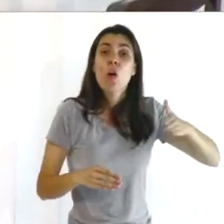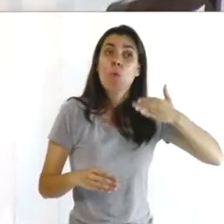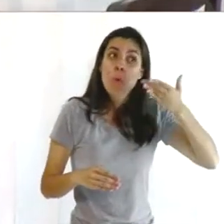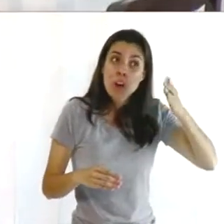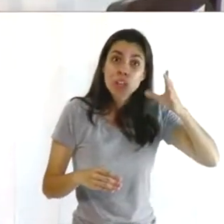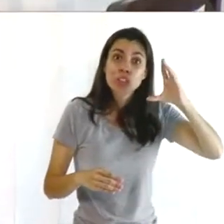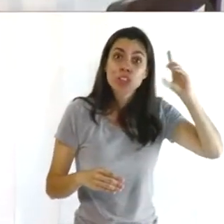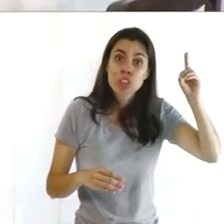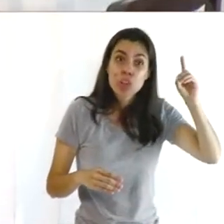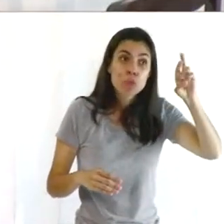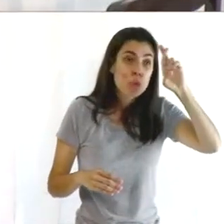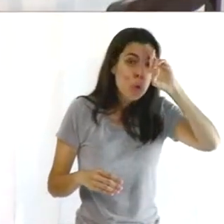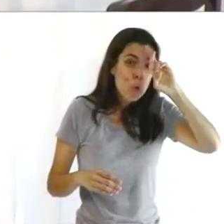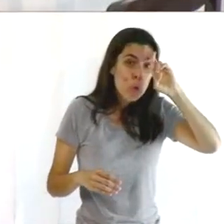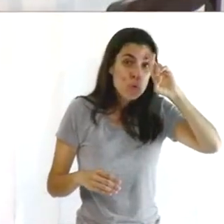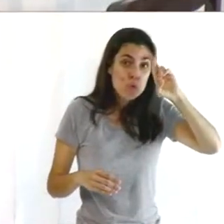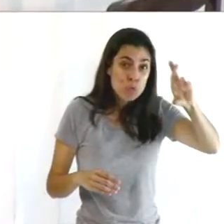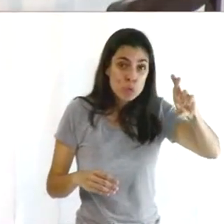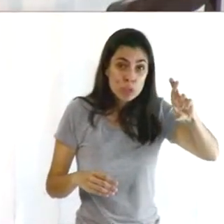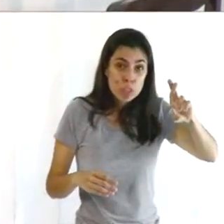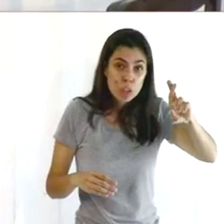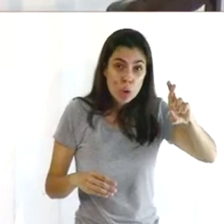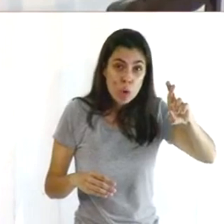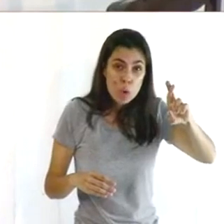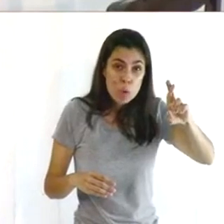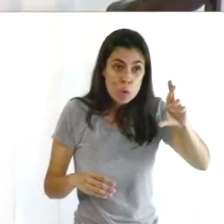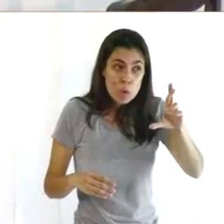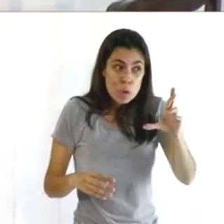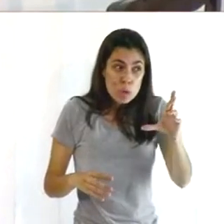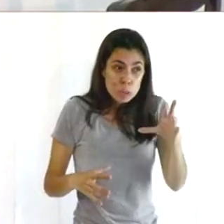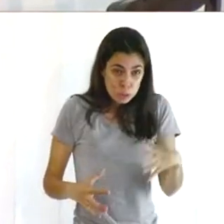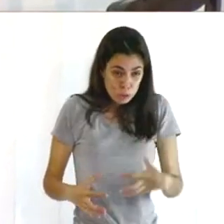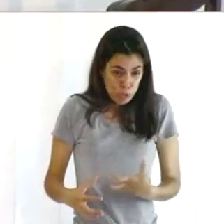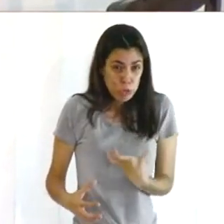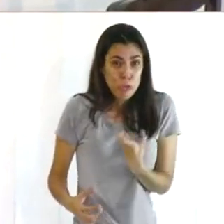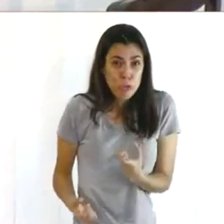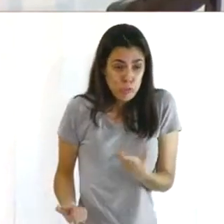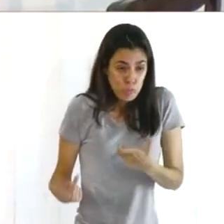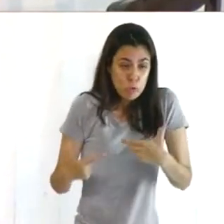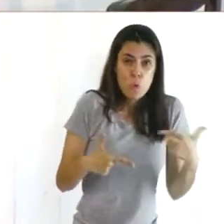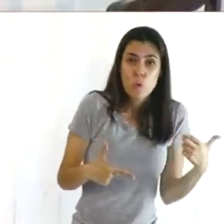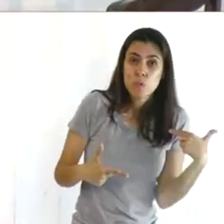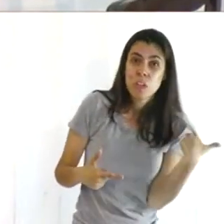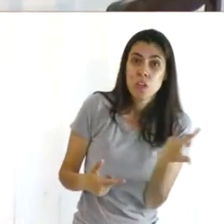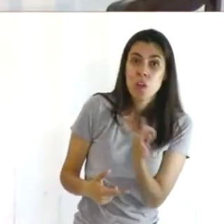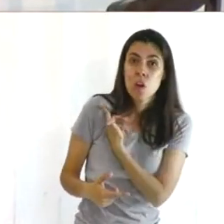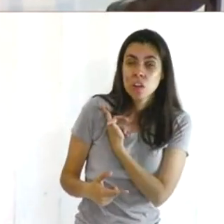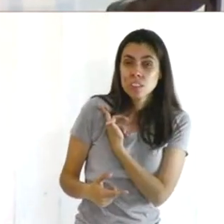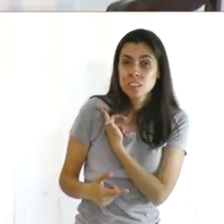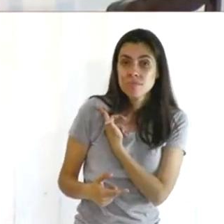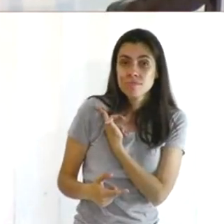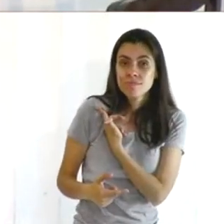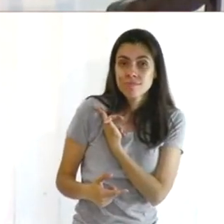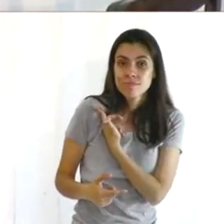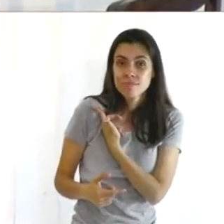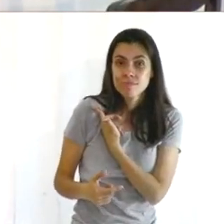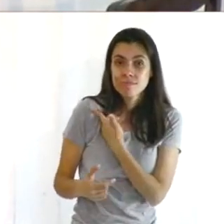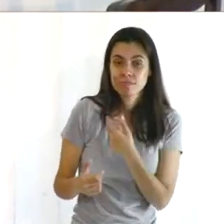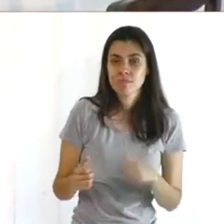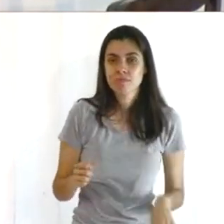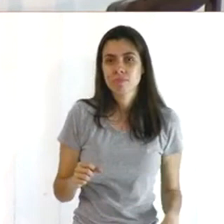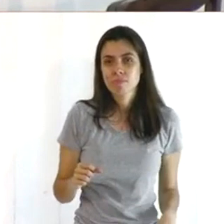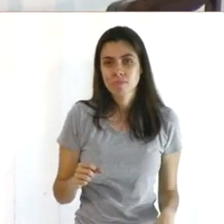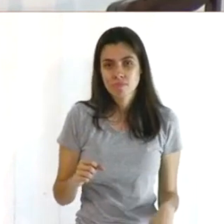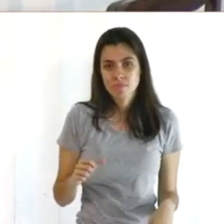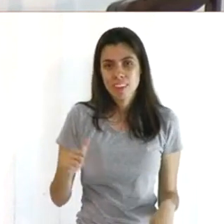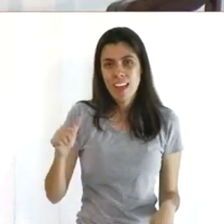Arderá como fogo o teu zelo? Asaf também está fazendo essa pergunta diante de uma outra situação, mas o até